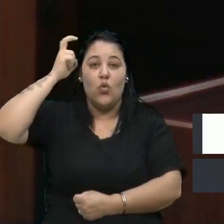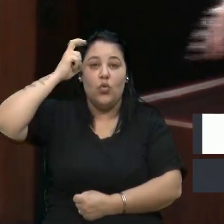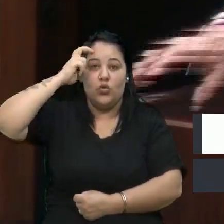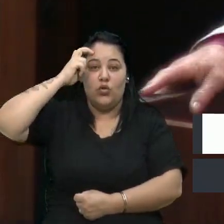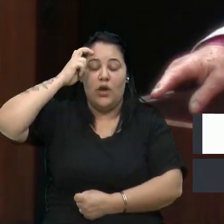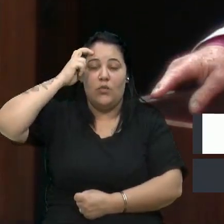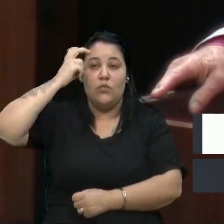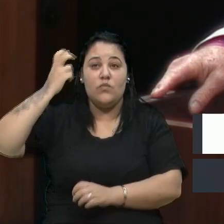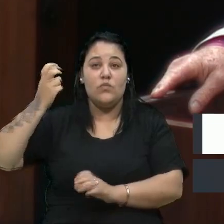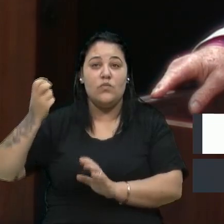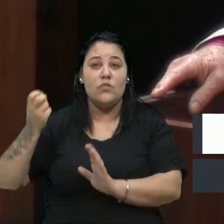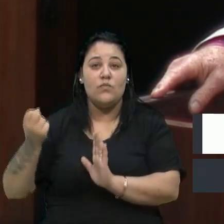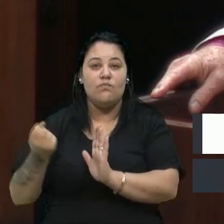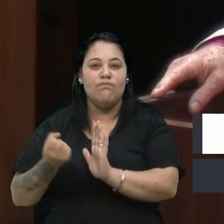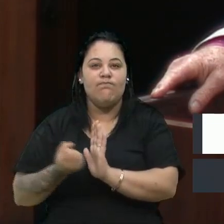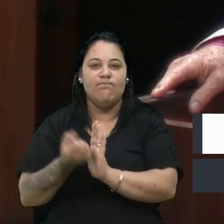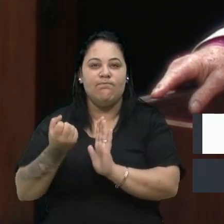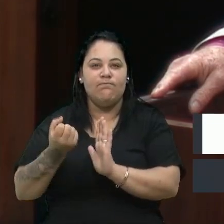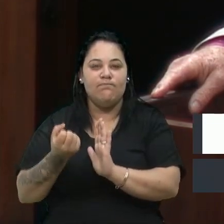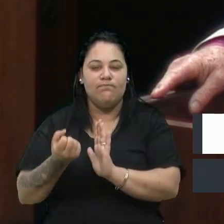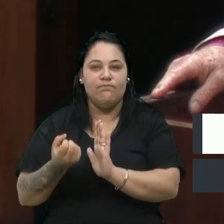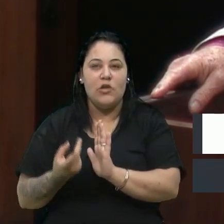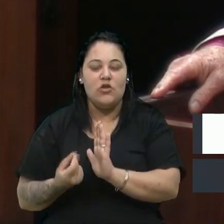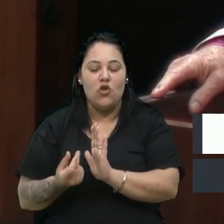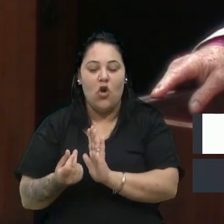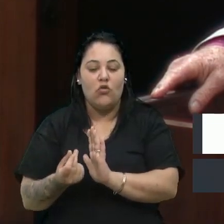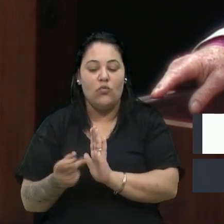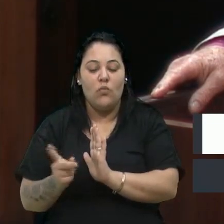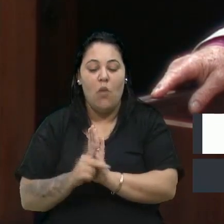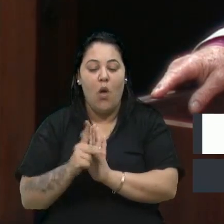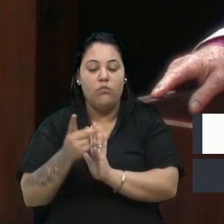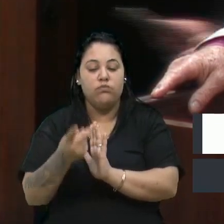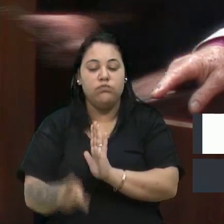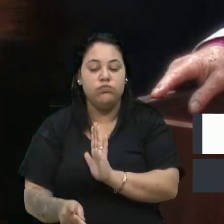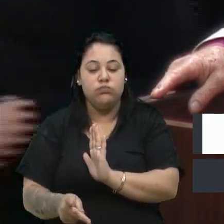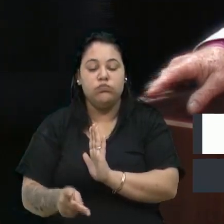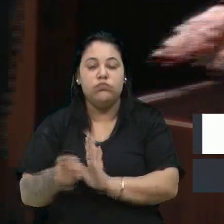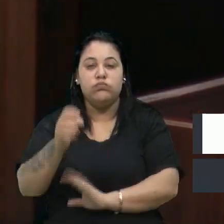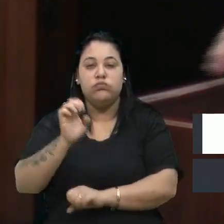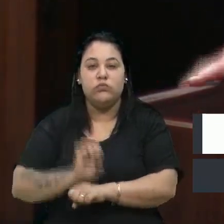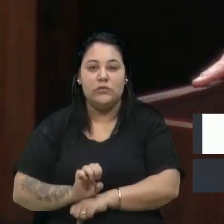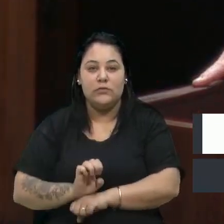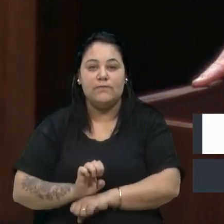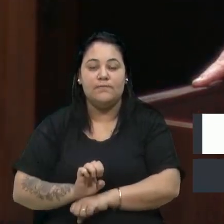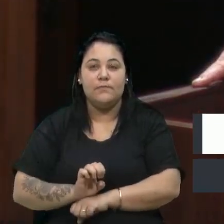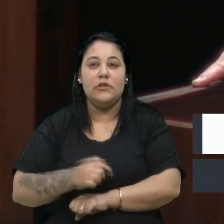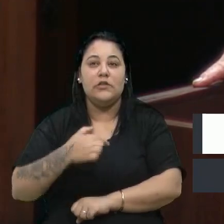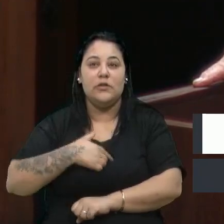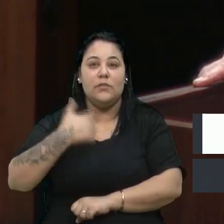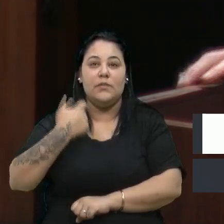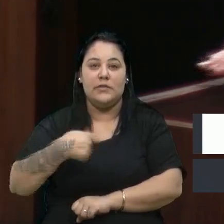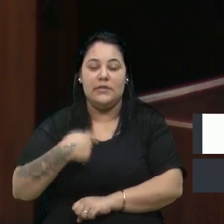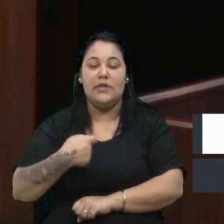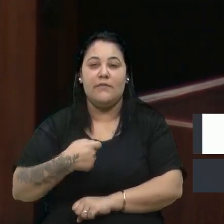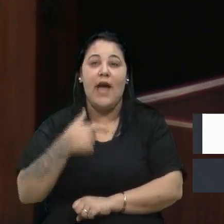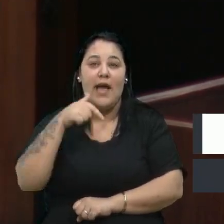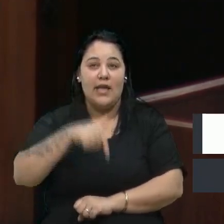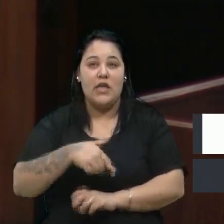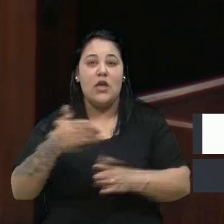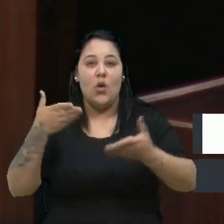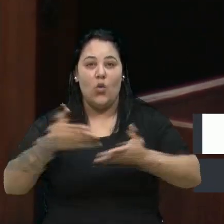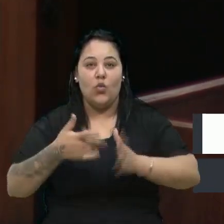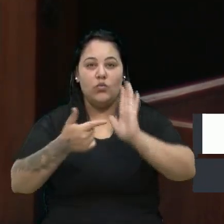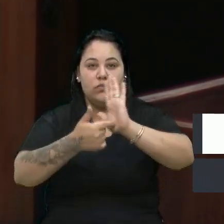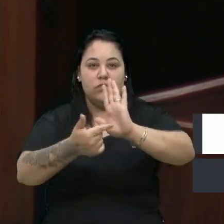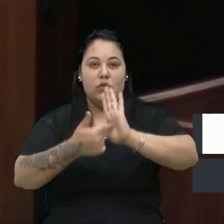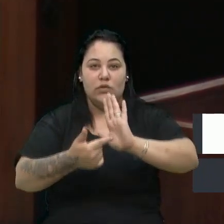patrimônio histórico de Caxias do Sul e do nosso Estado, e eu não podia deixar de aqui apontar